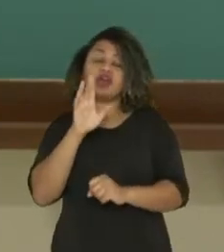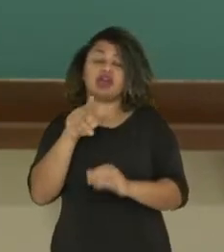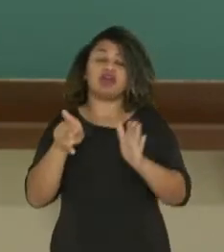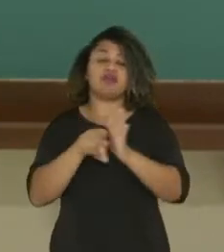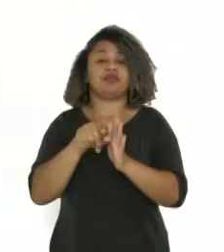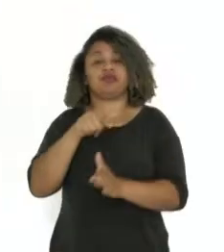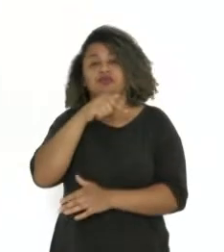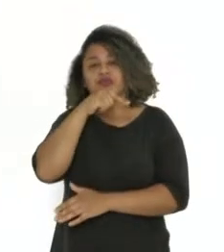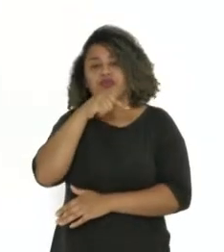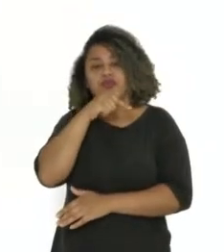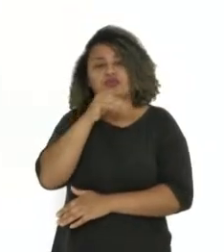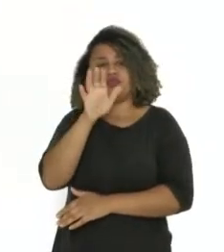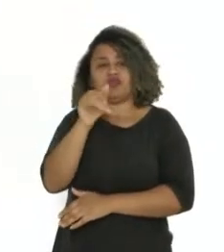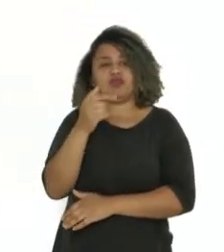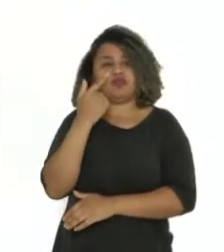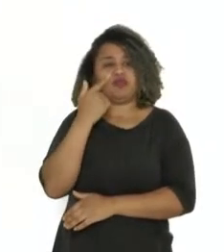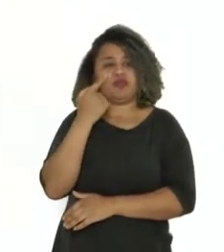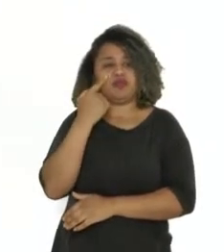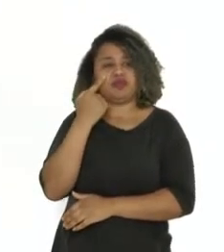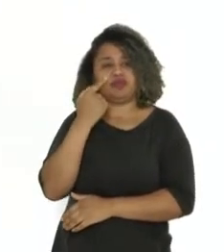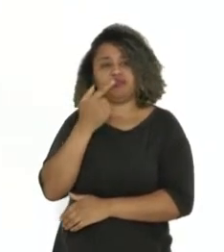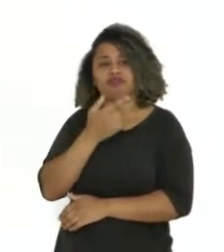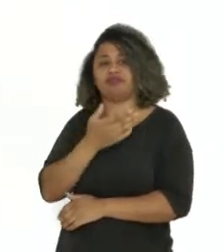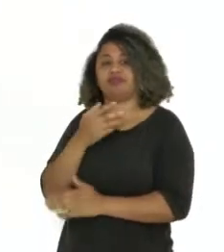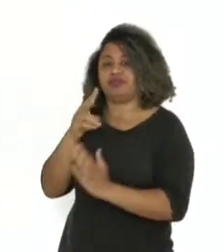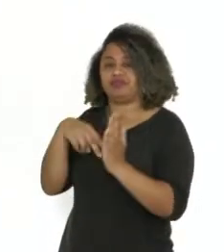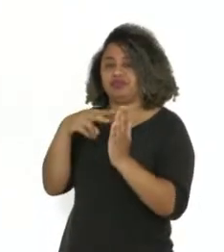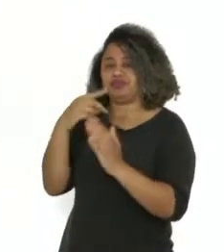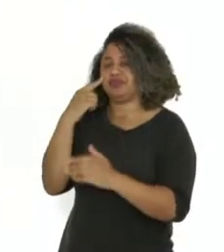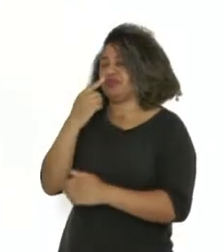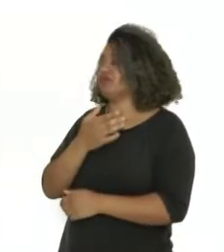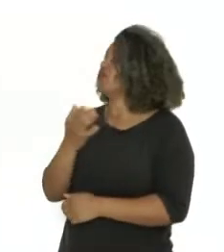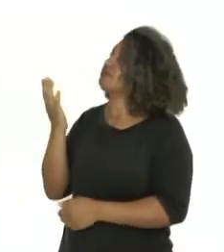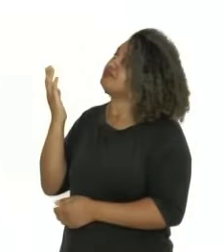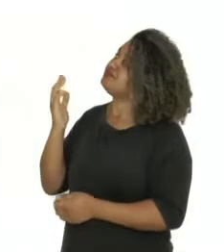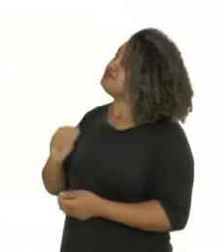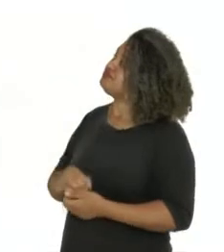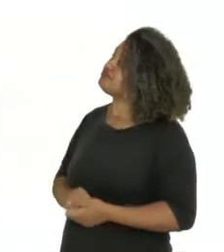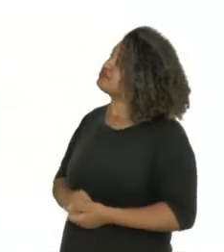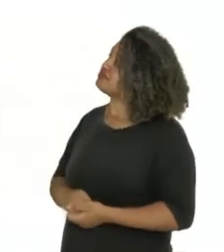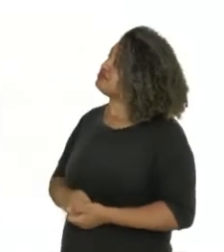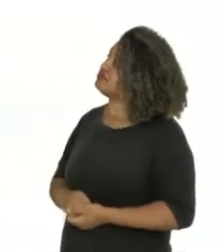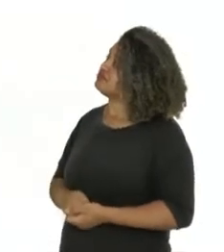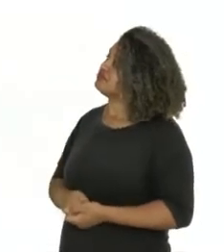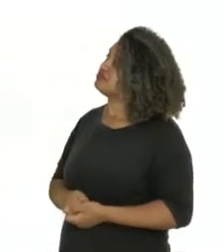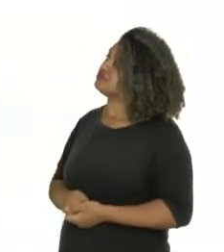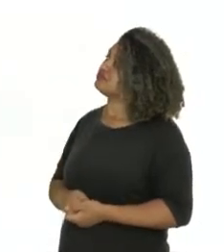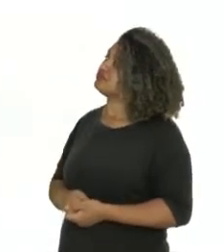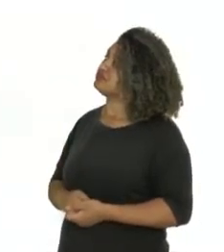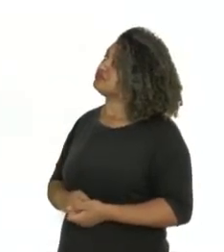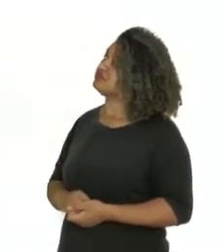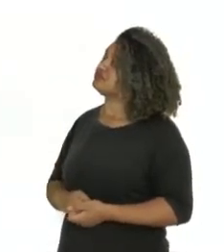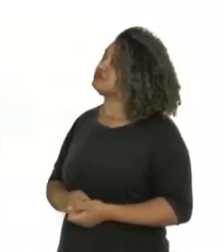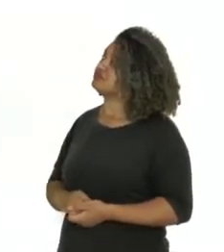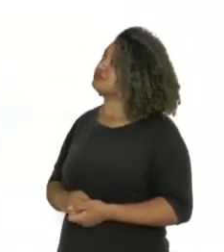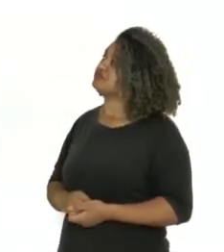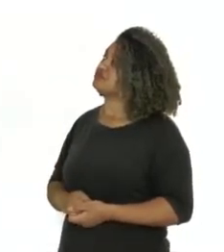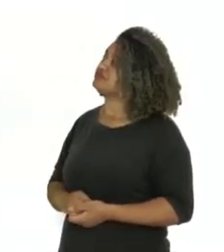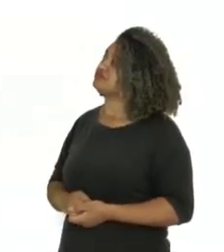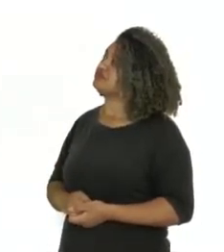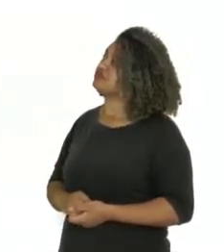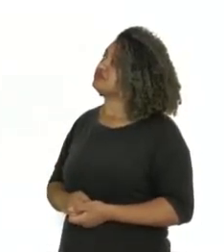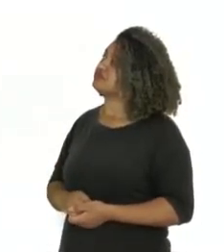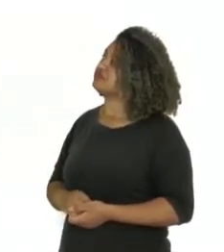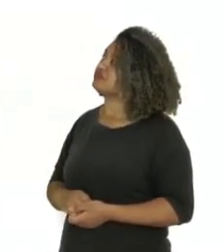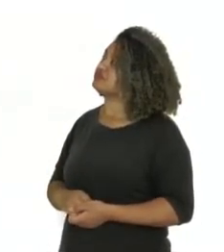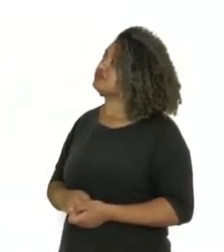ó. Presta atenção. Evidentemente, o ceviche é uma fusão de culturas que se uniram para criar